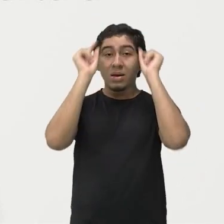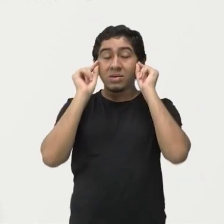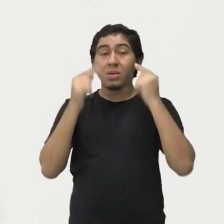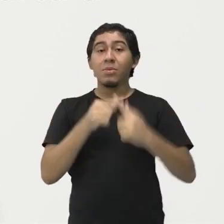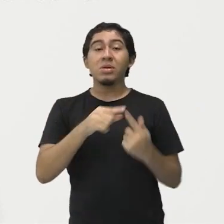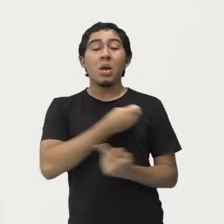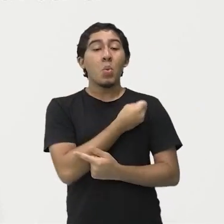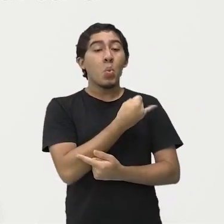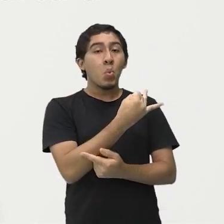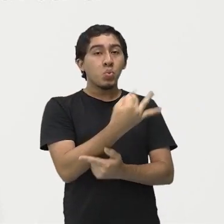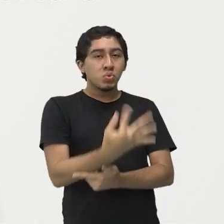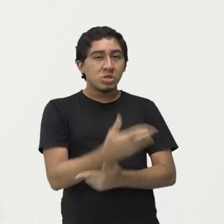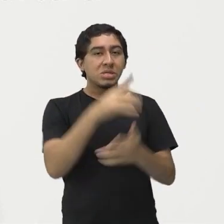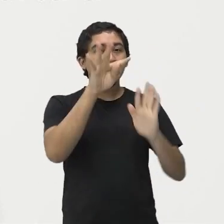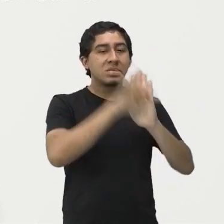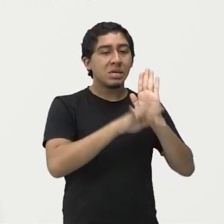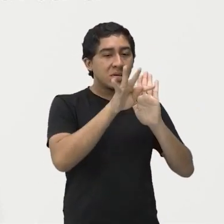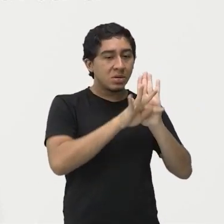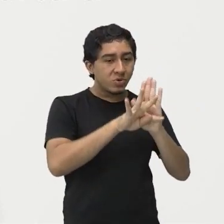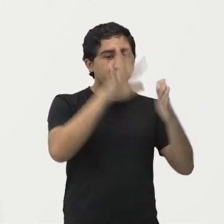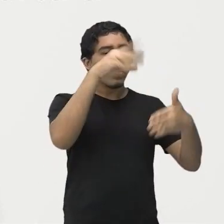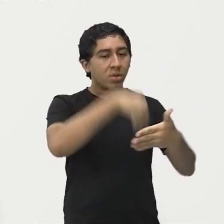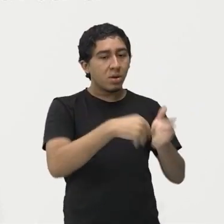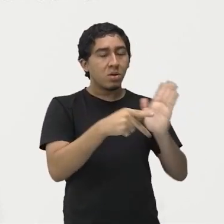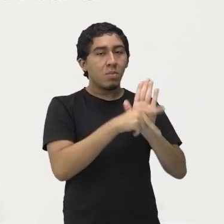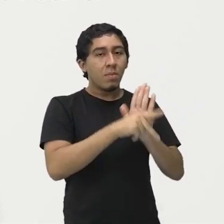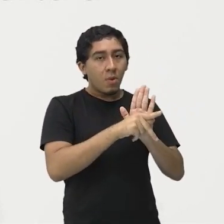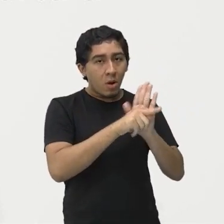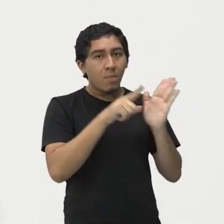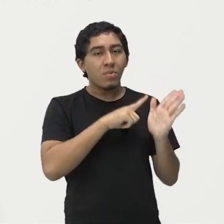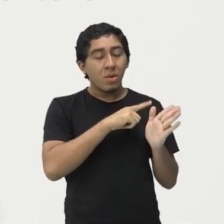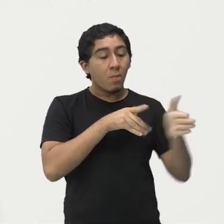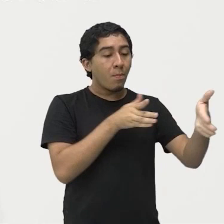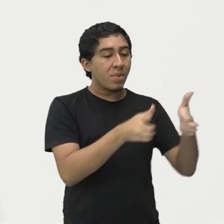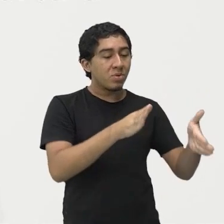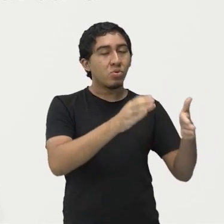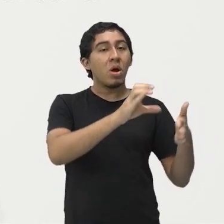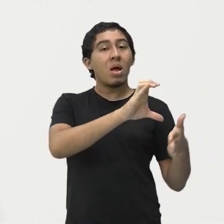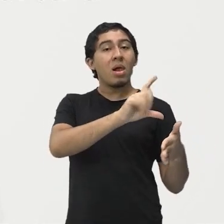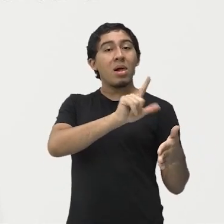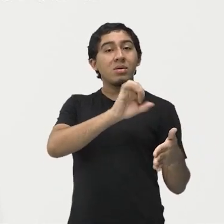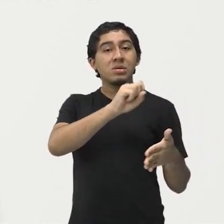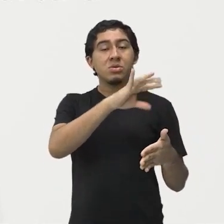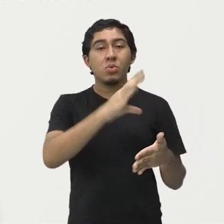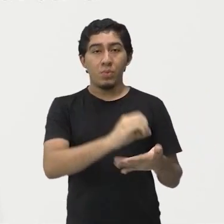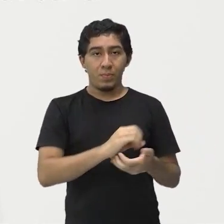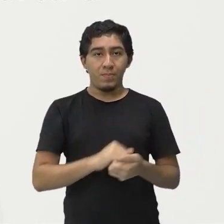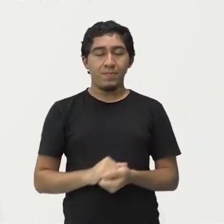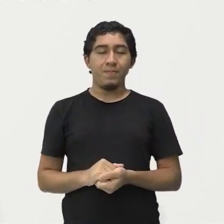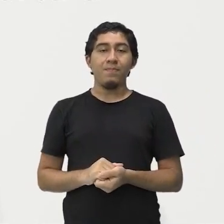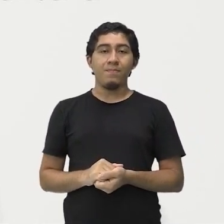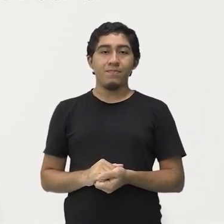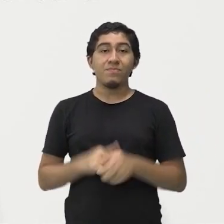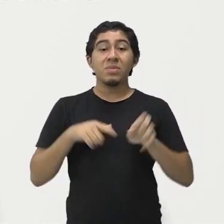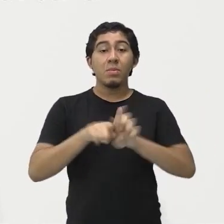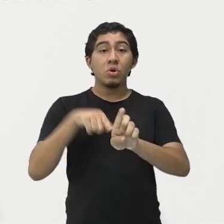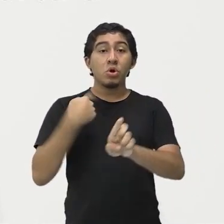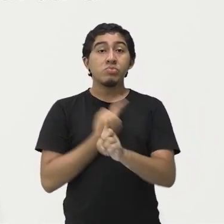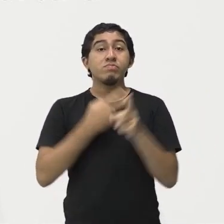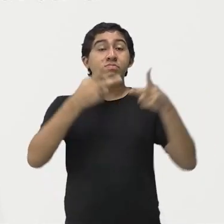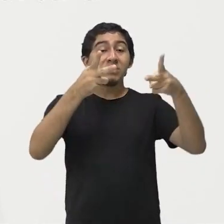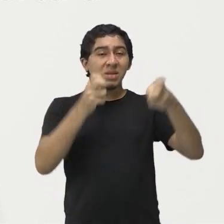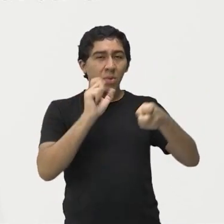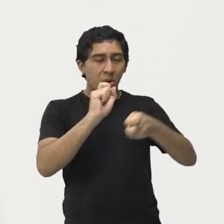nela feito durante o período clássico. Nós vamos ver, então, que Atenas era uma cidade que estava,